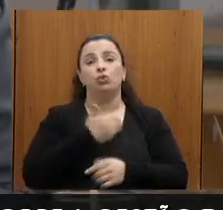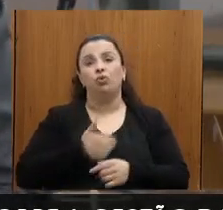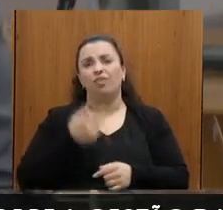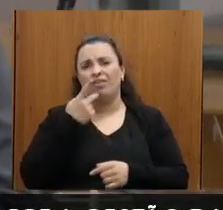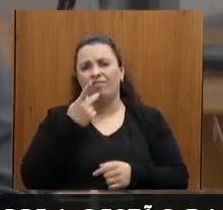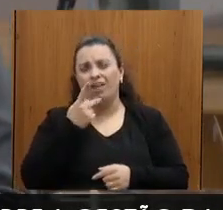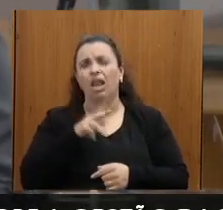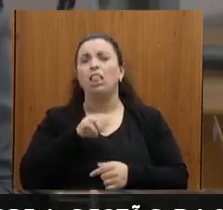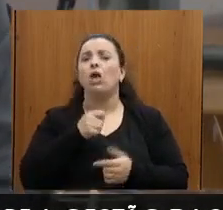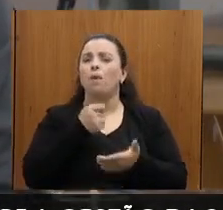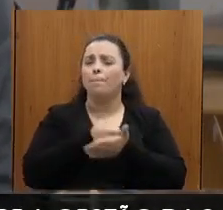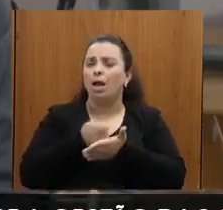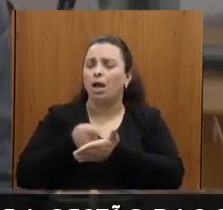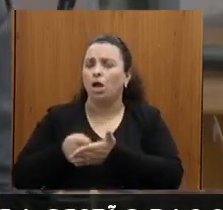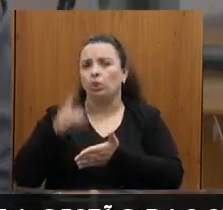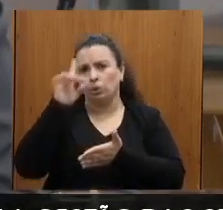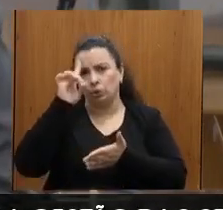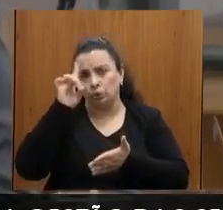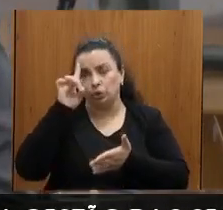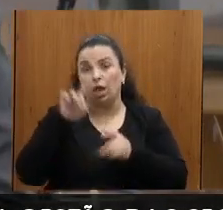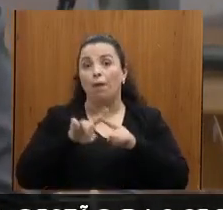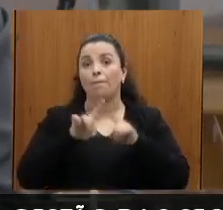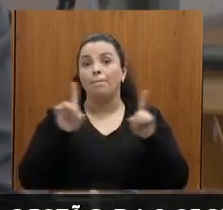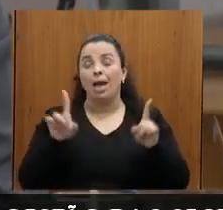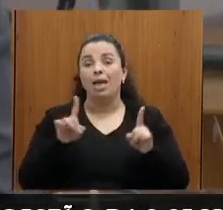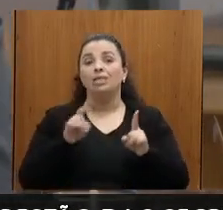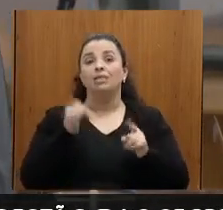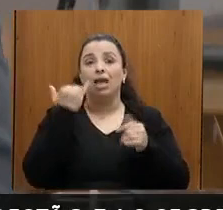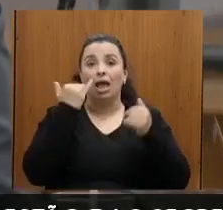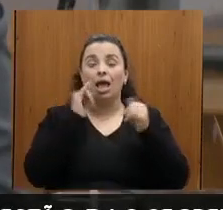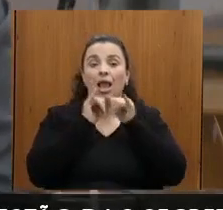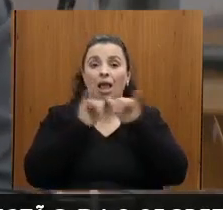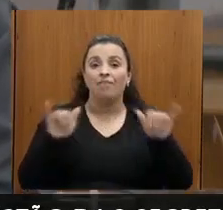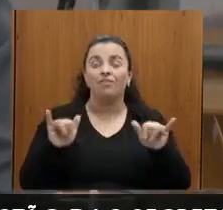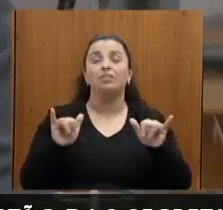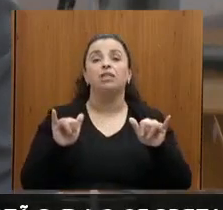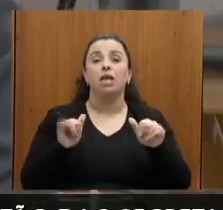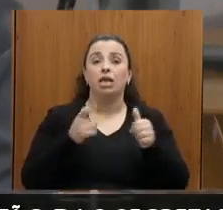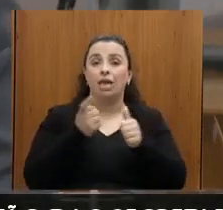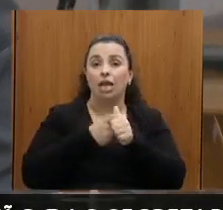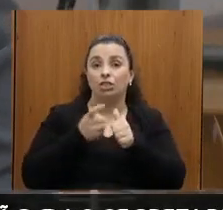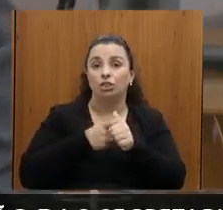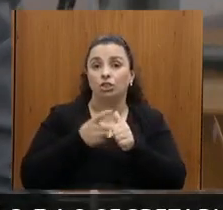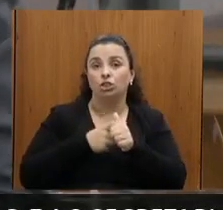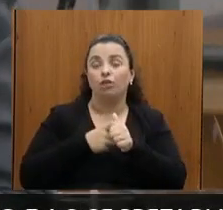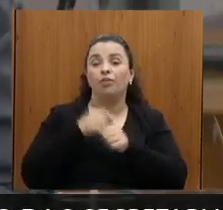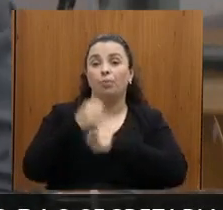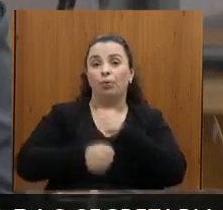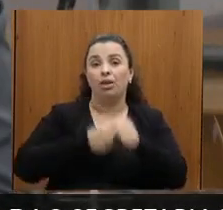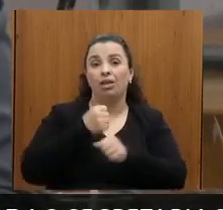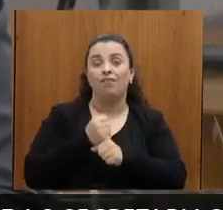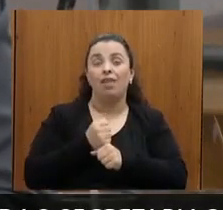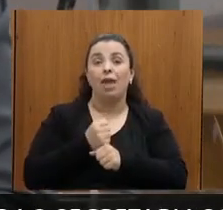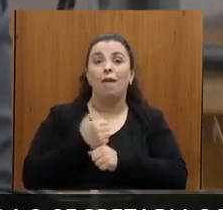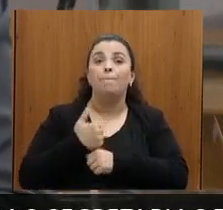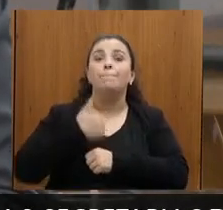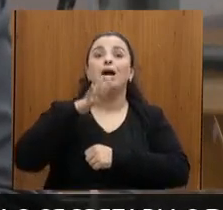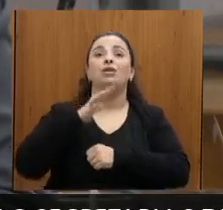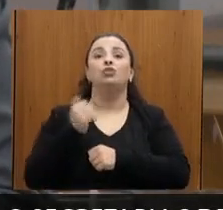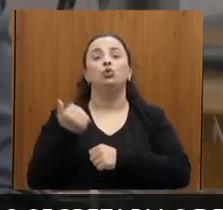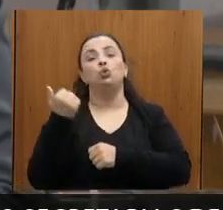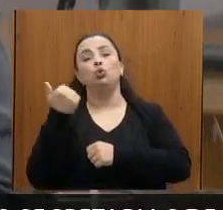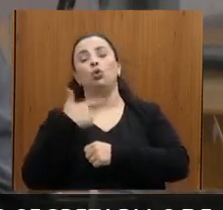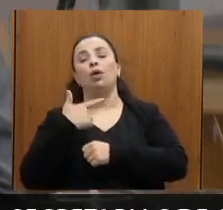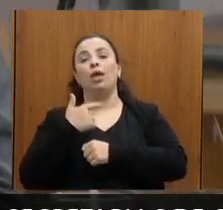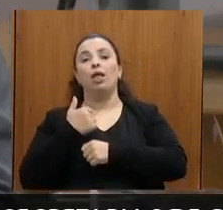dia, está organizando o Estado, mas informa que o déficit que ele deixará se for para ele mesmo será maior do que o que herdou. também eu queria uma informação